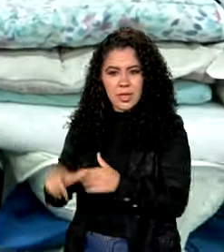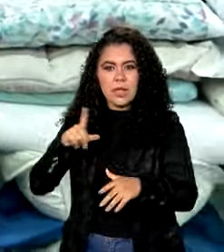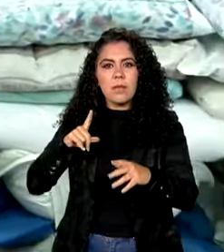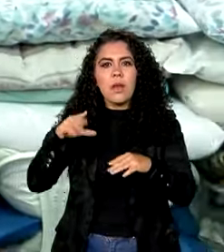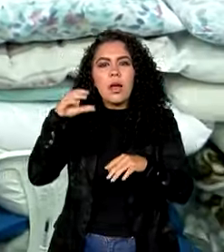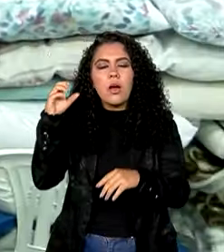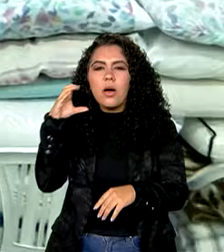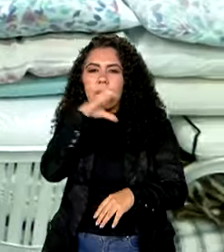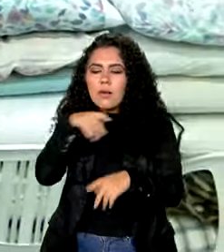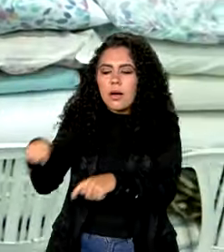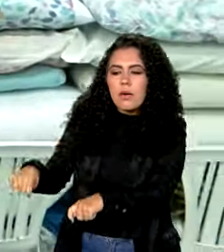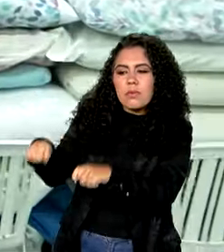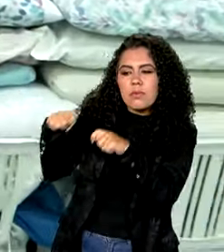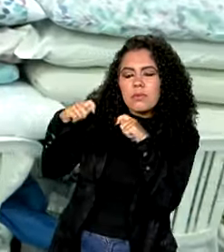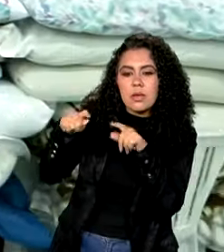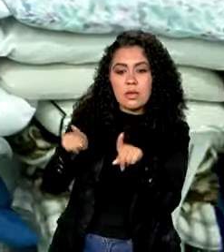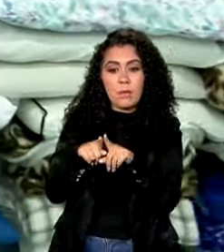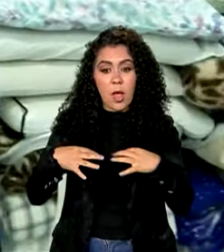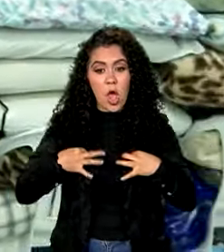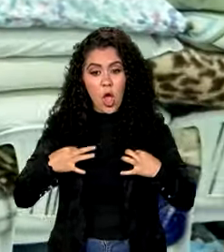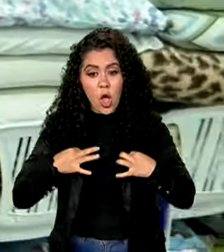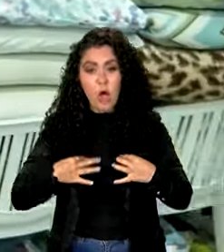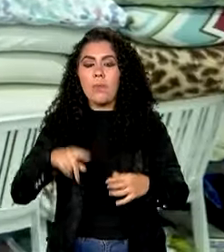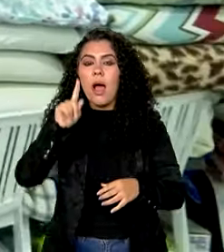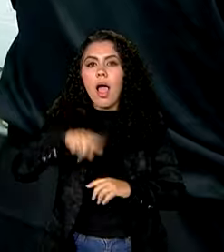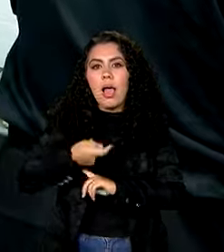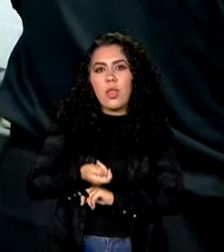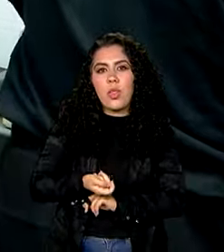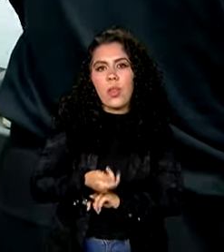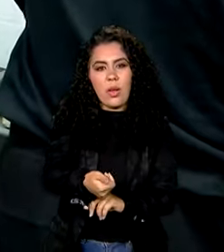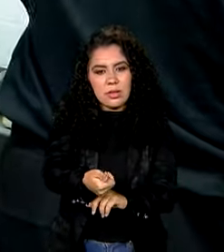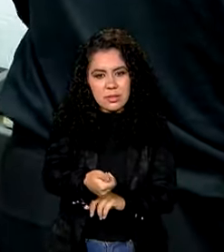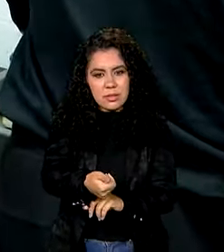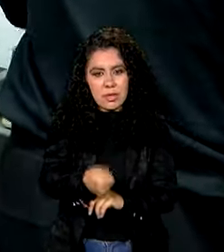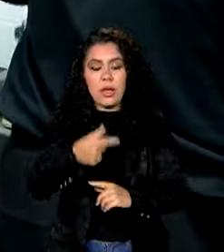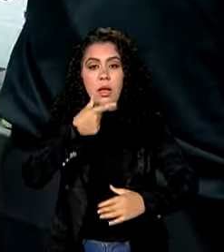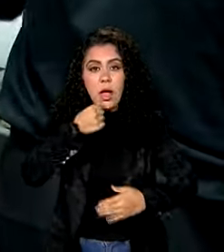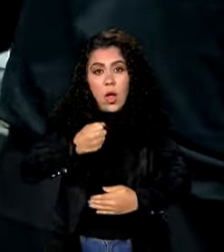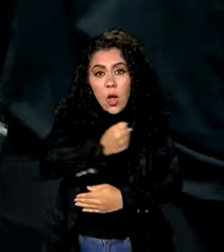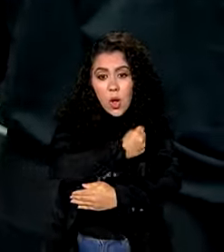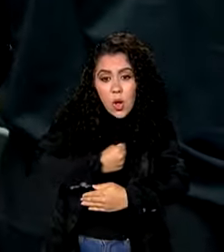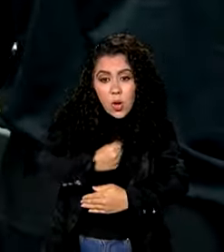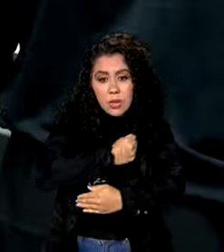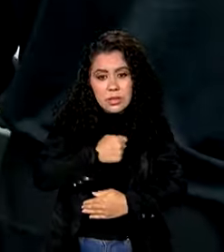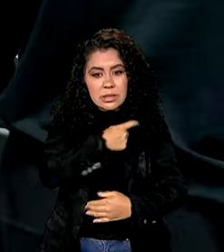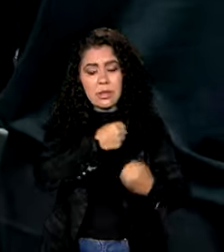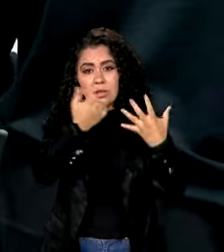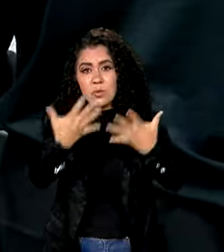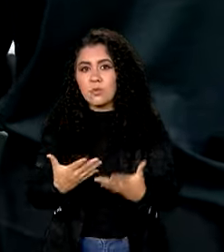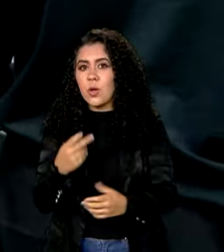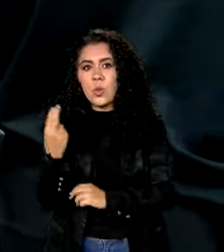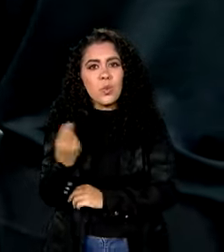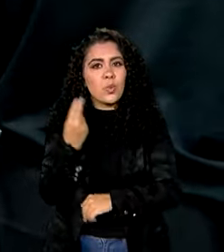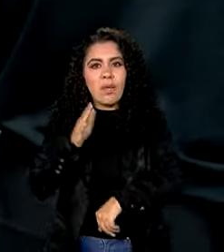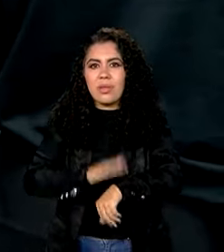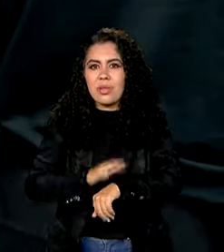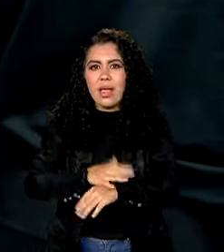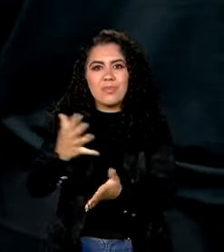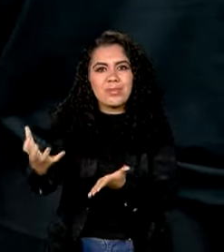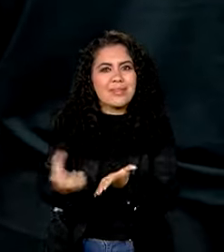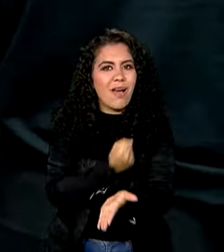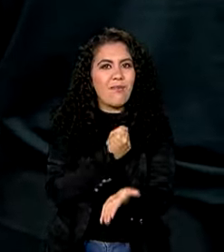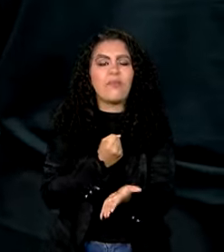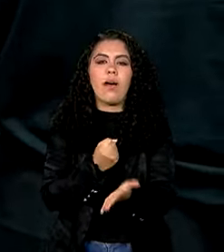cobertores e as roupas que eles estão usando foram doados. A cozinheira conta que não deu tempo de salvar quase nada.